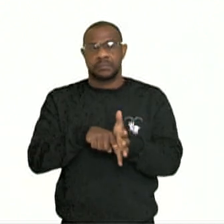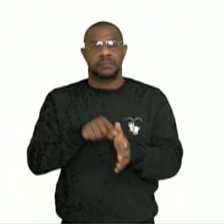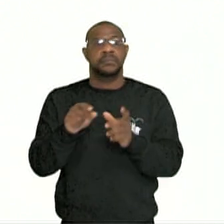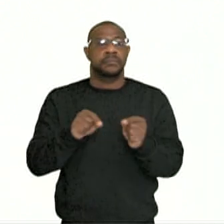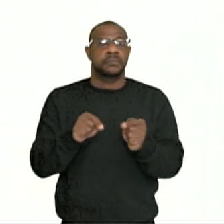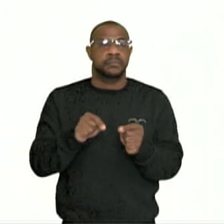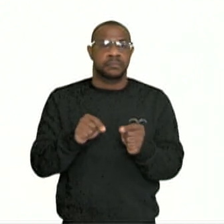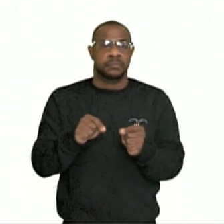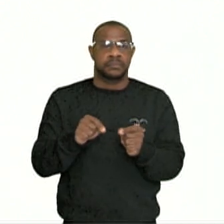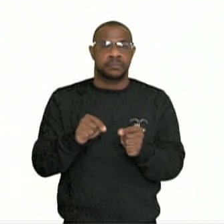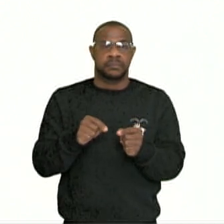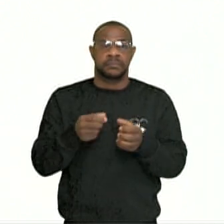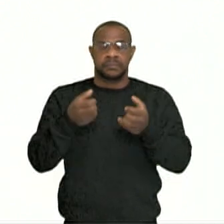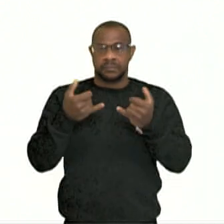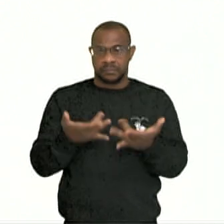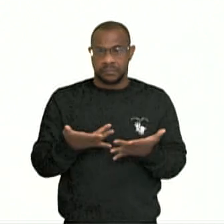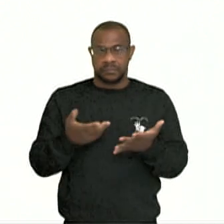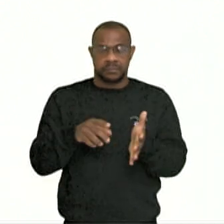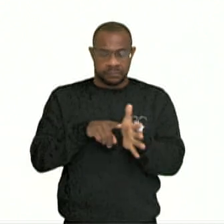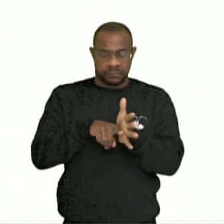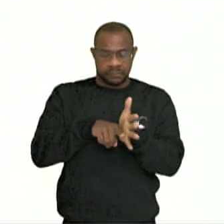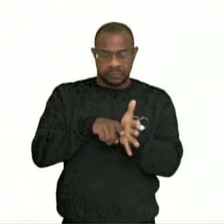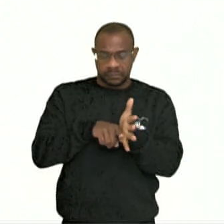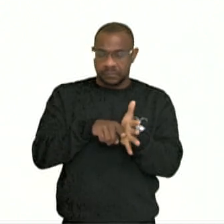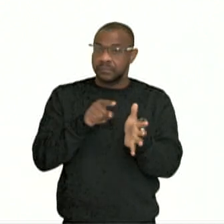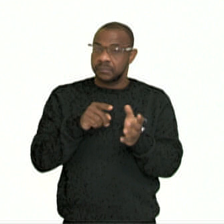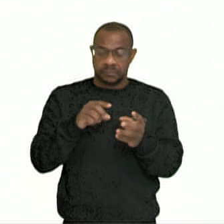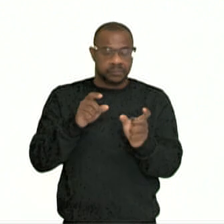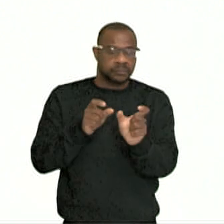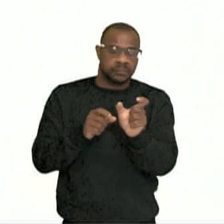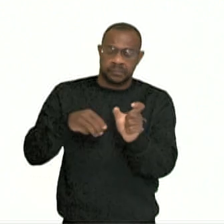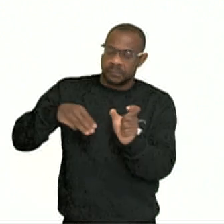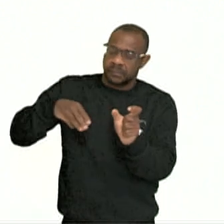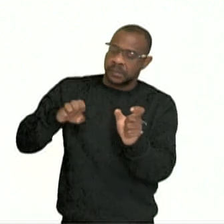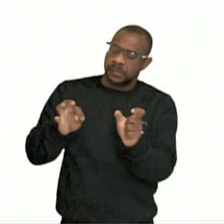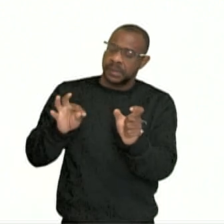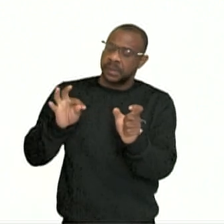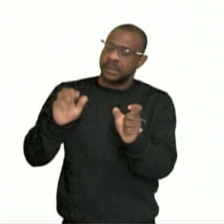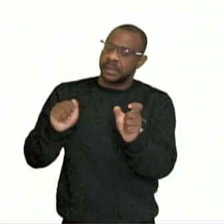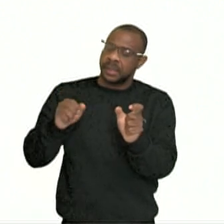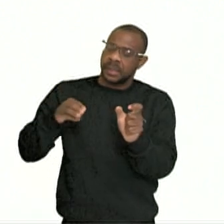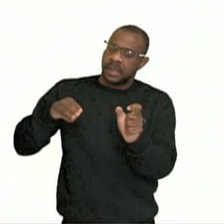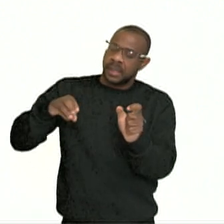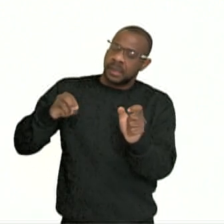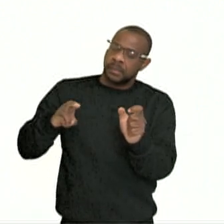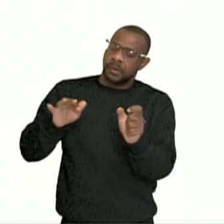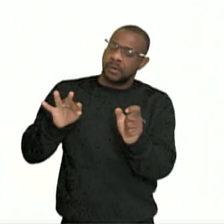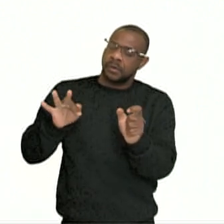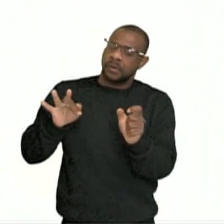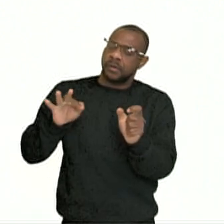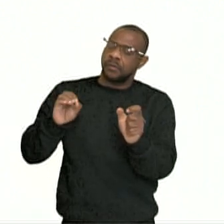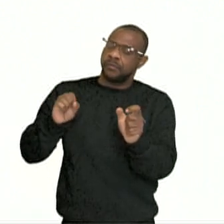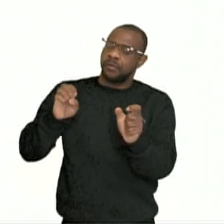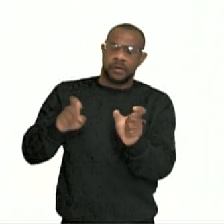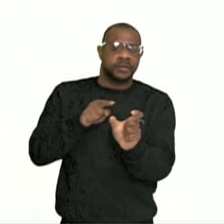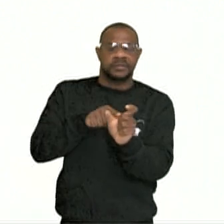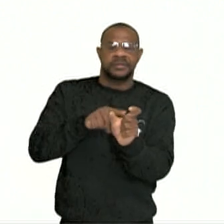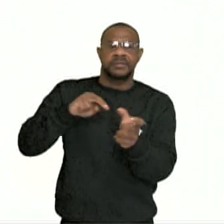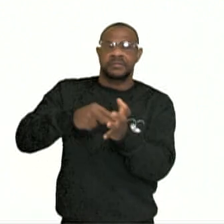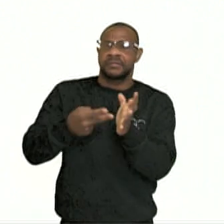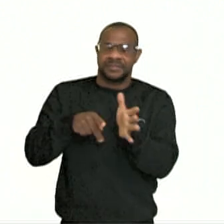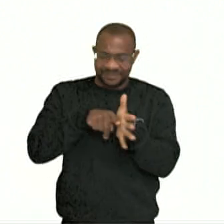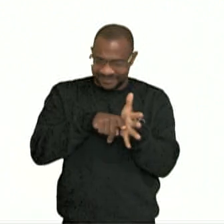que significa a palavra metamorfose. Rocha metamórfica é aquela rocha que foi